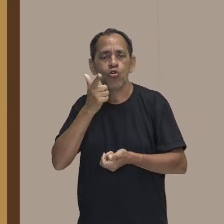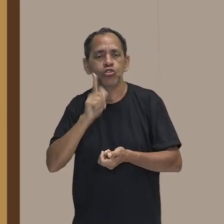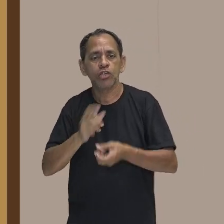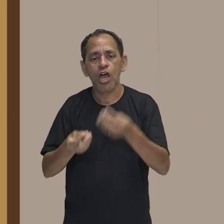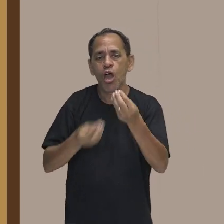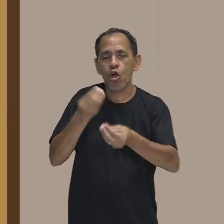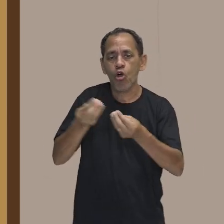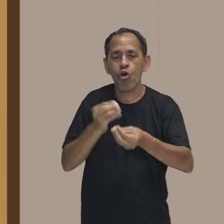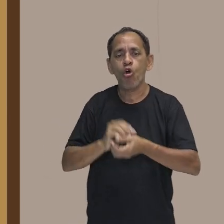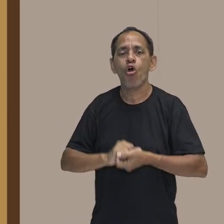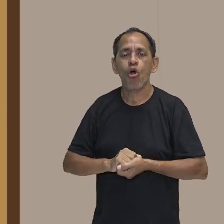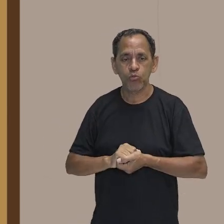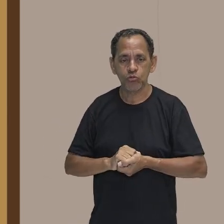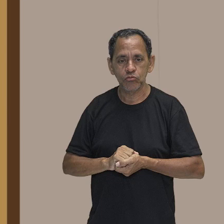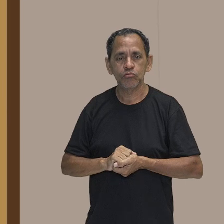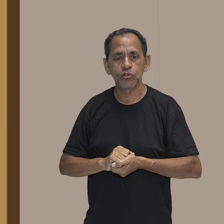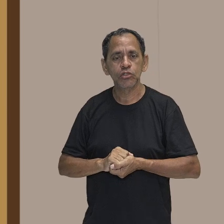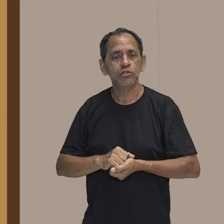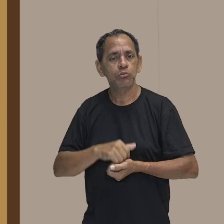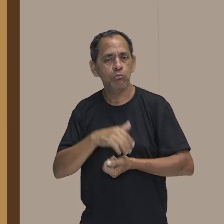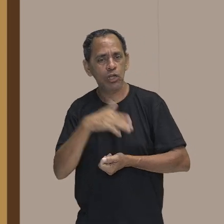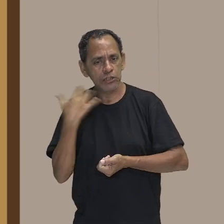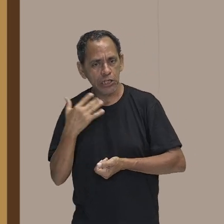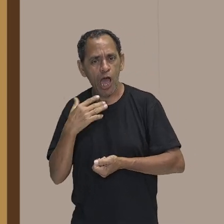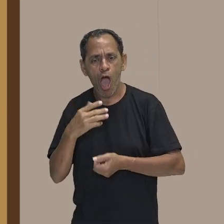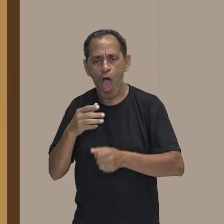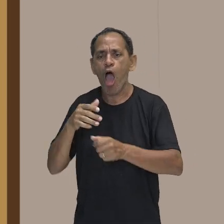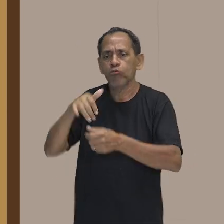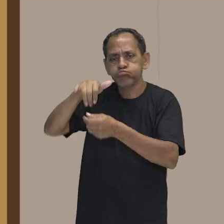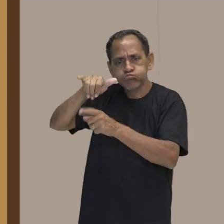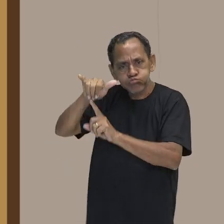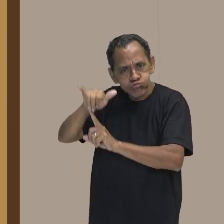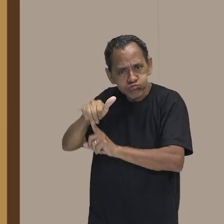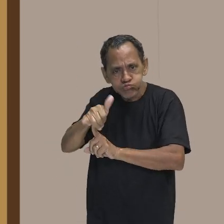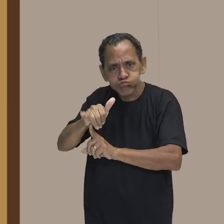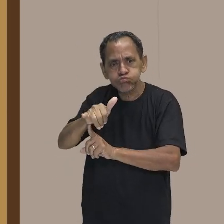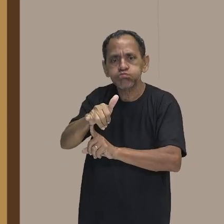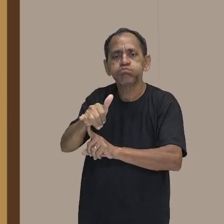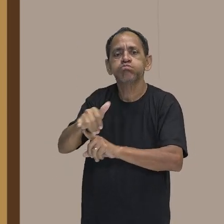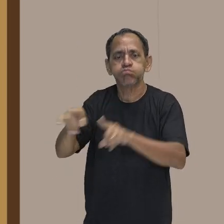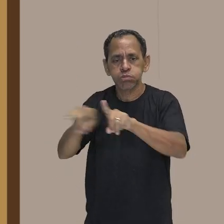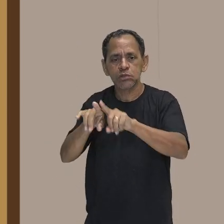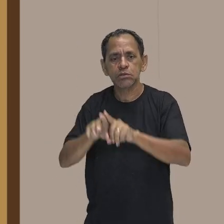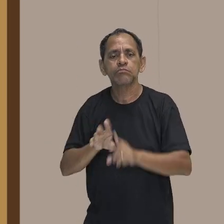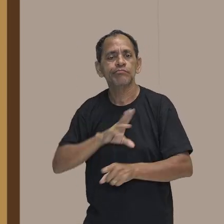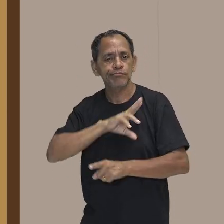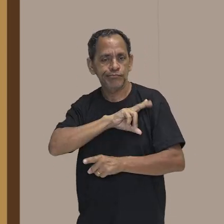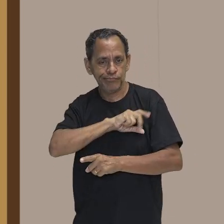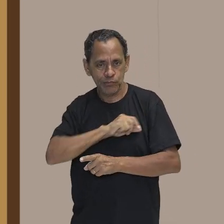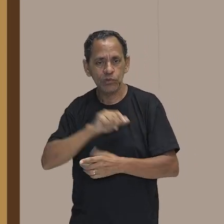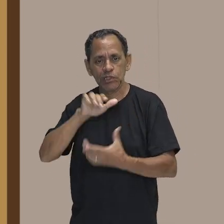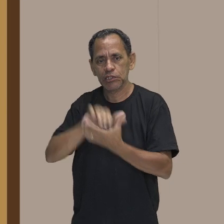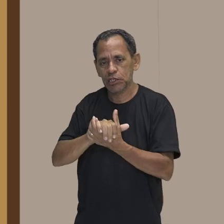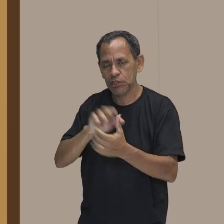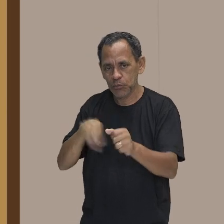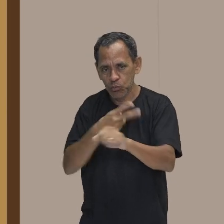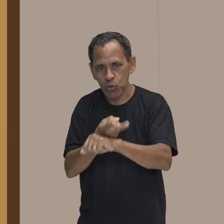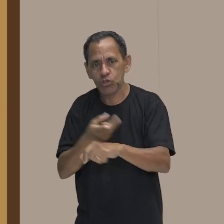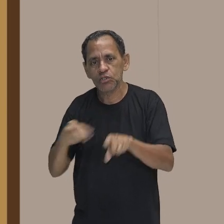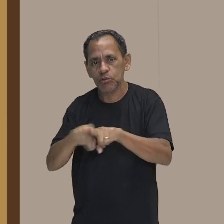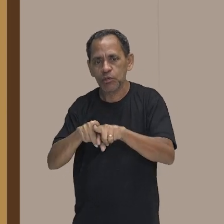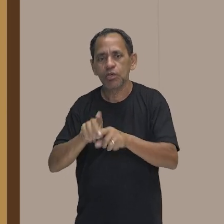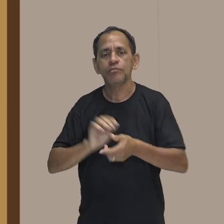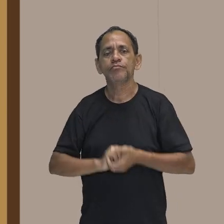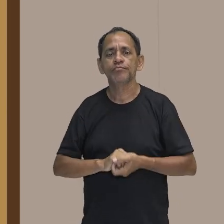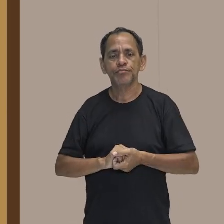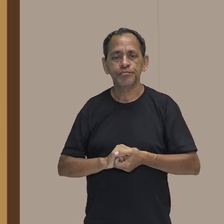Que era de justamente matar o Minotauro, eles se apaixonaram e acabaram casando. Segundo a mitologia grega, para